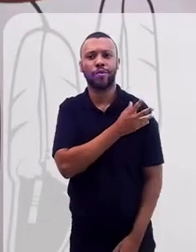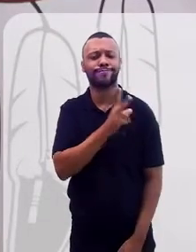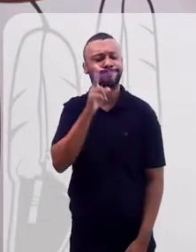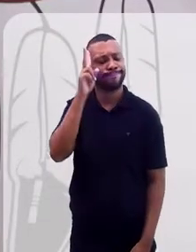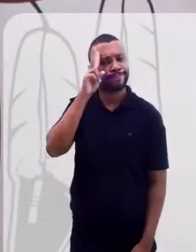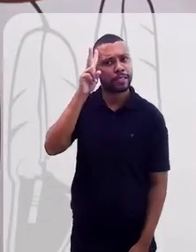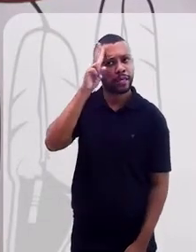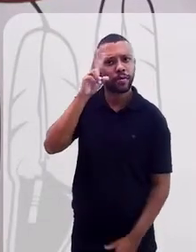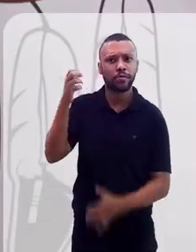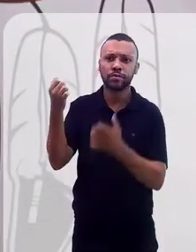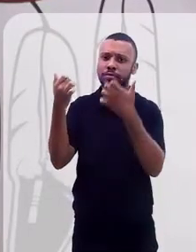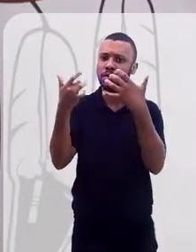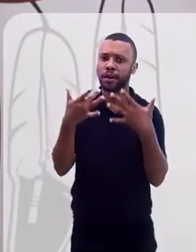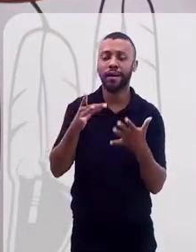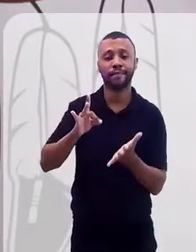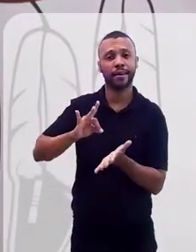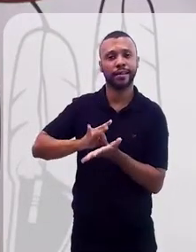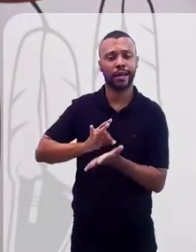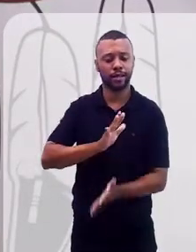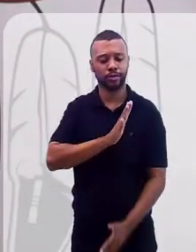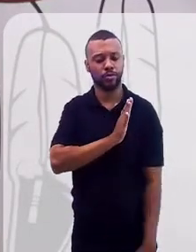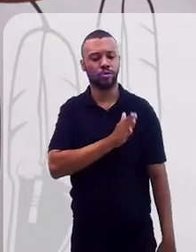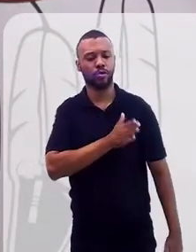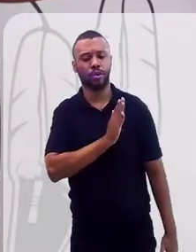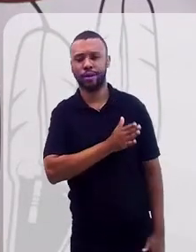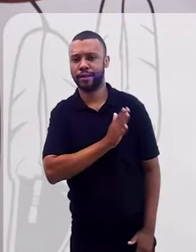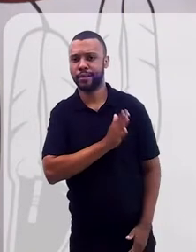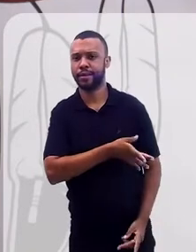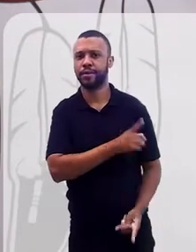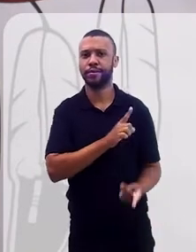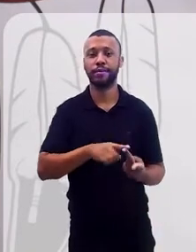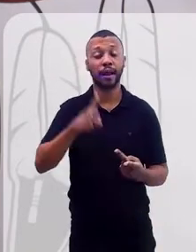essa pena, está me lembrando de falar a verdade